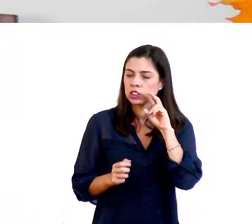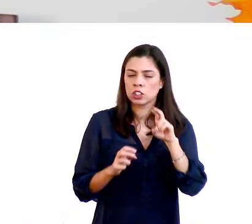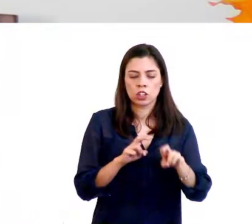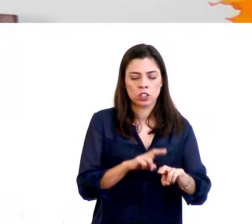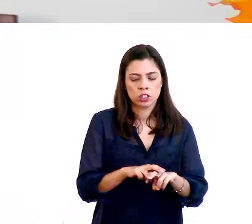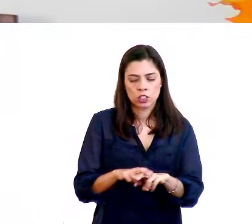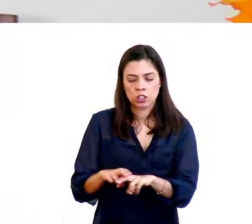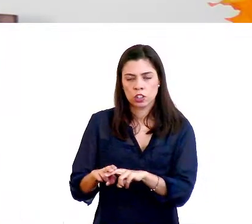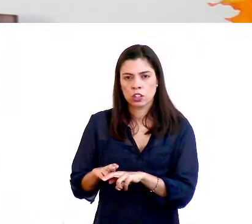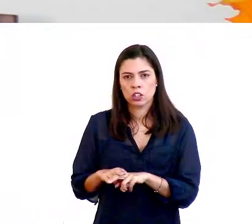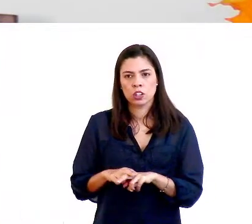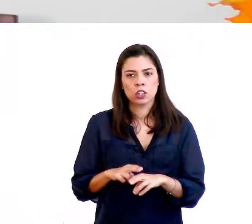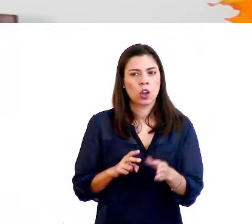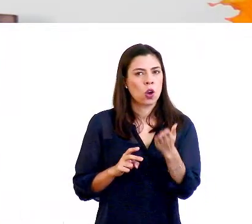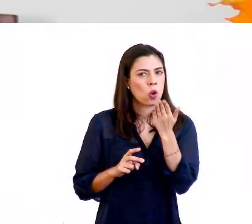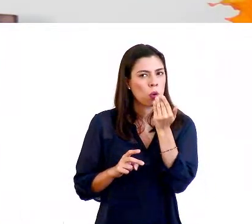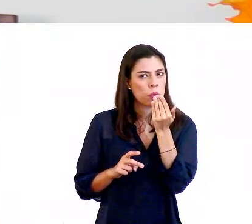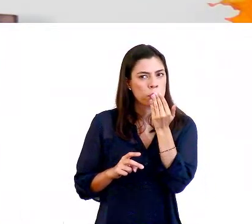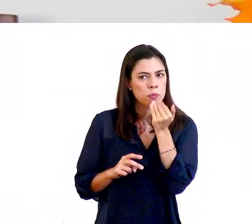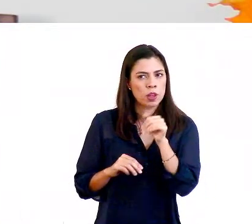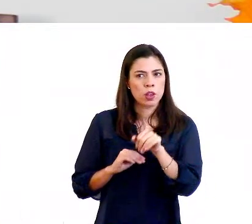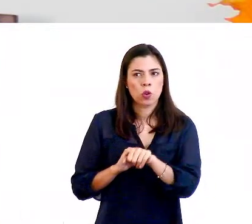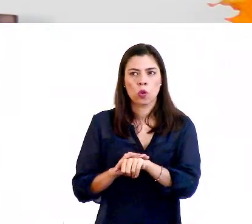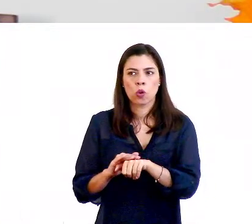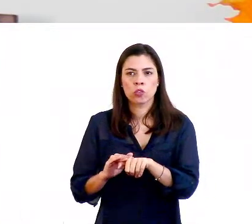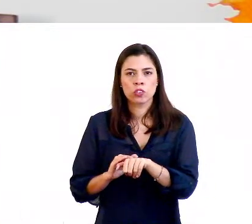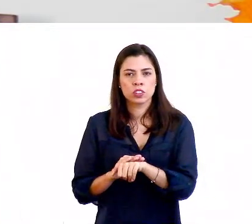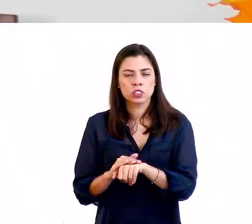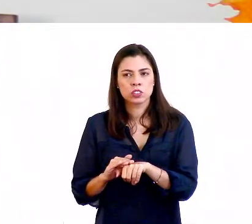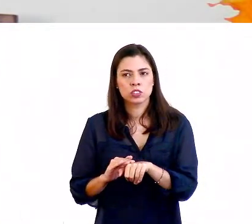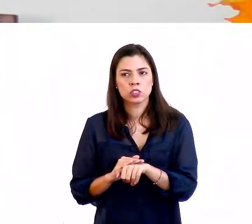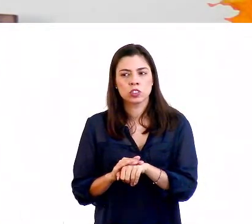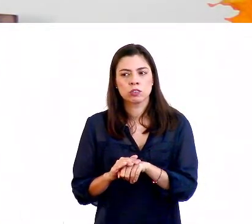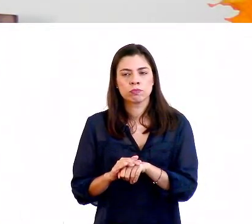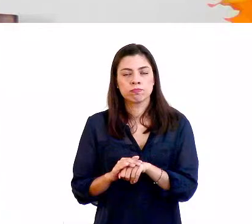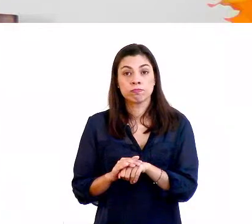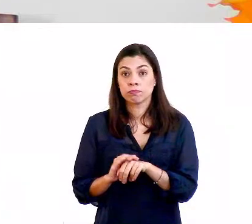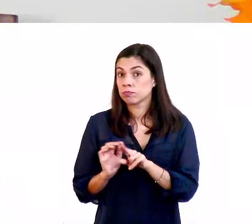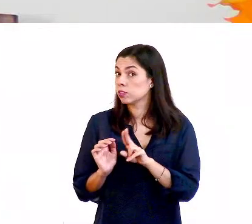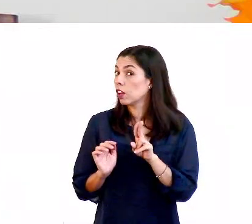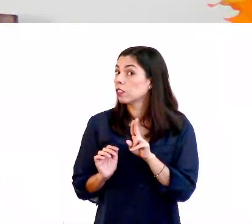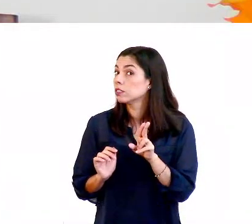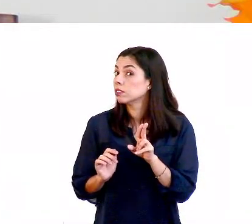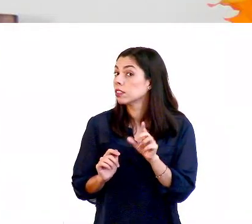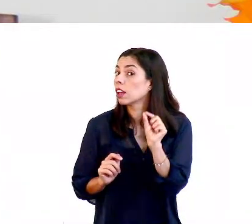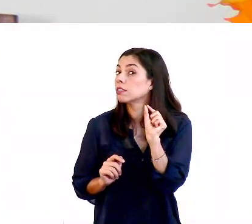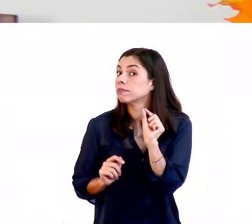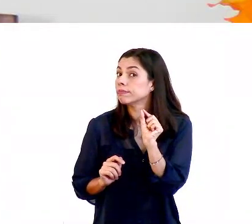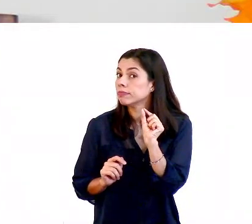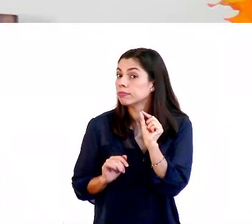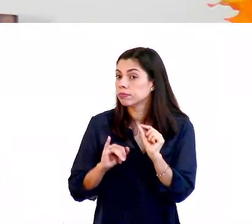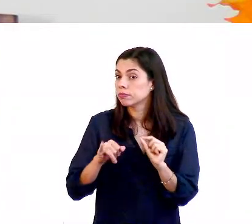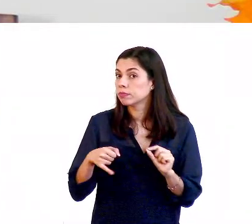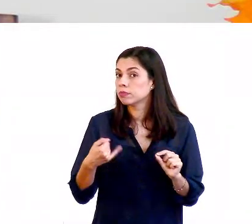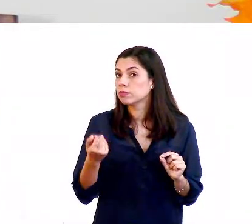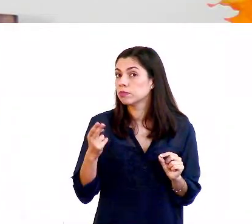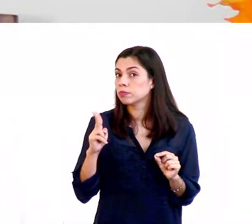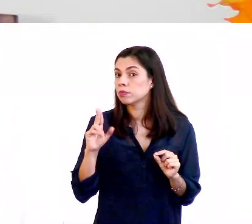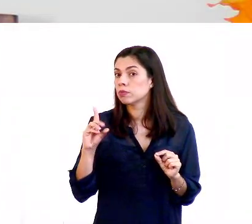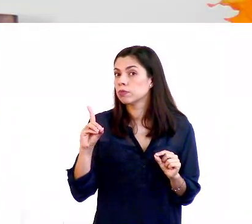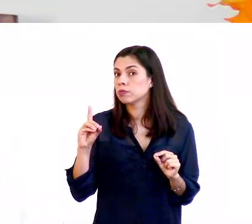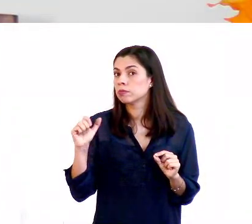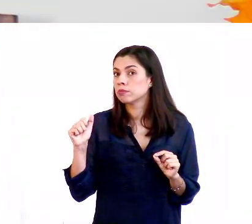ele, comeu do prato dele. Um homem chamado Judas Iscariotes. E no